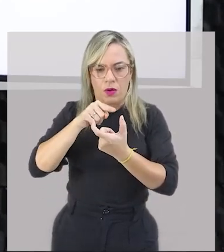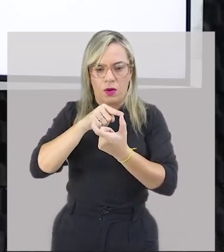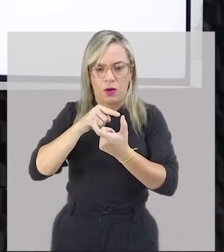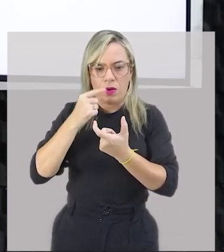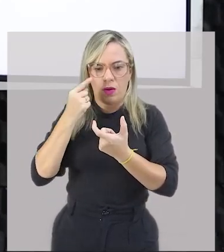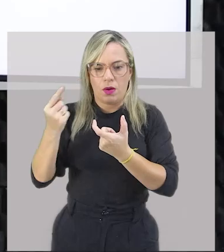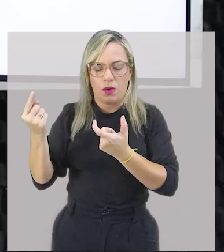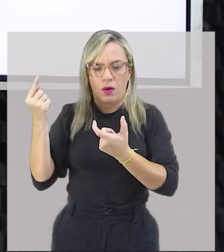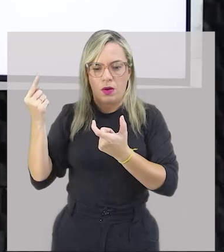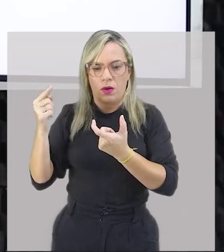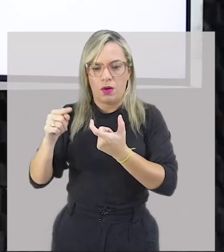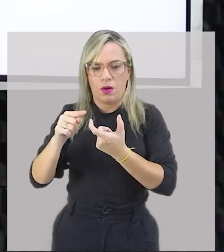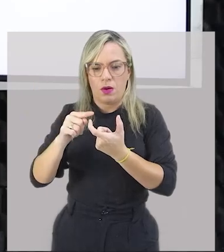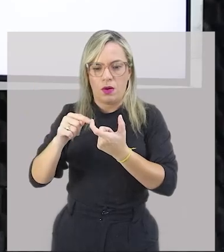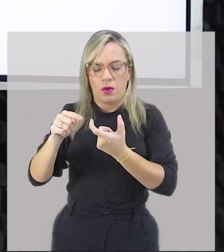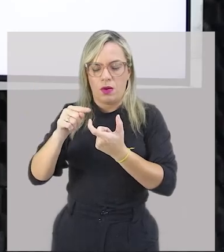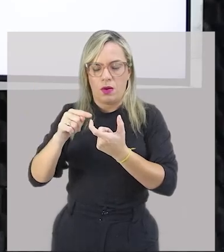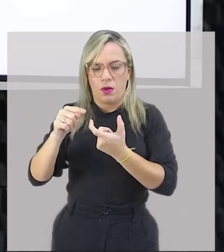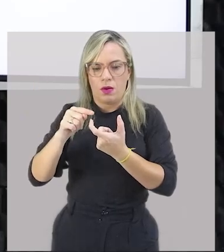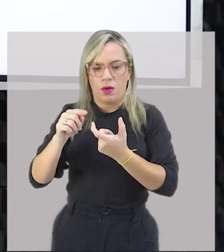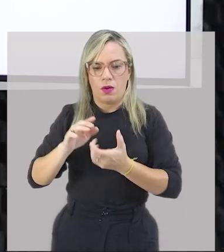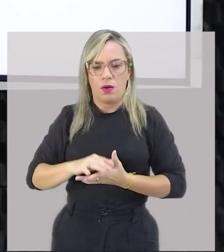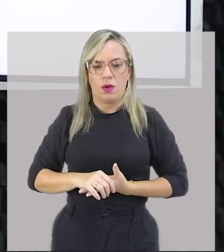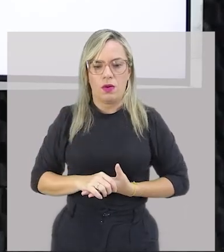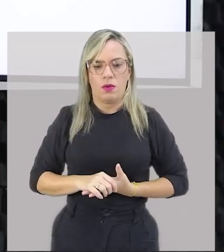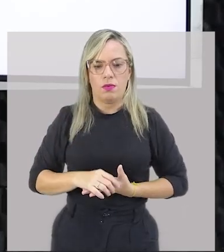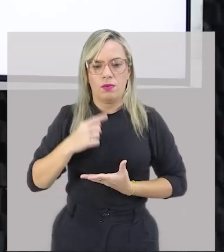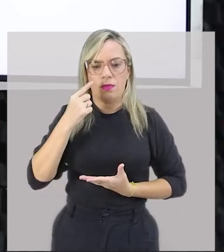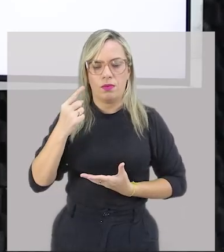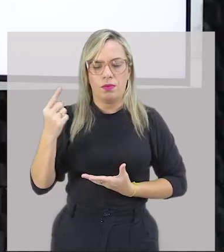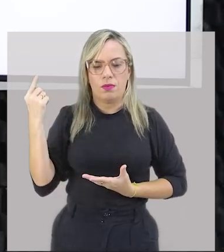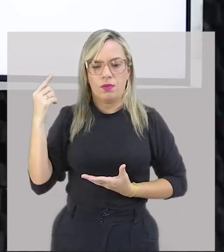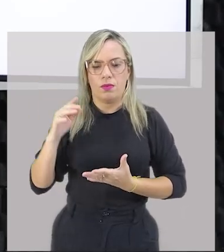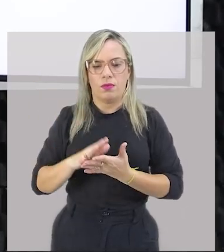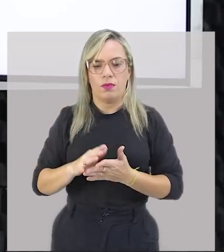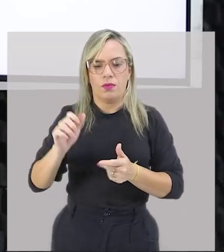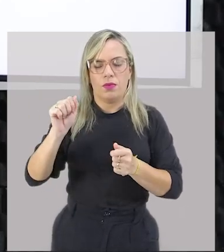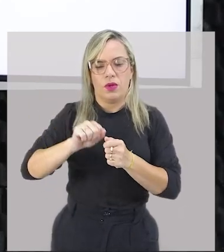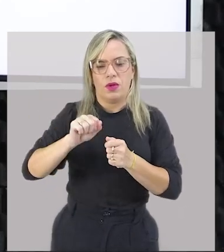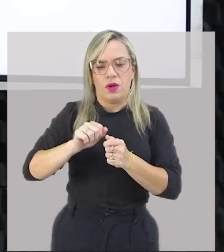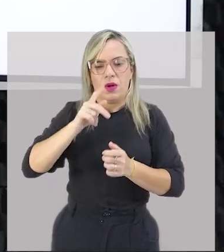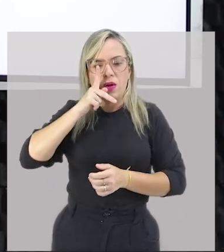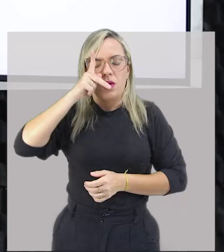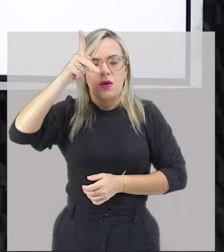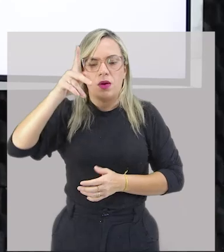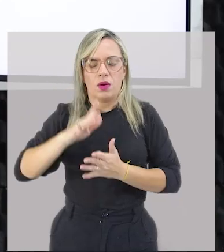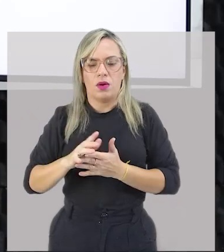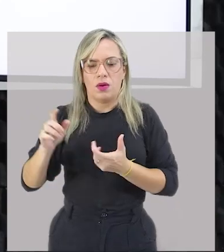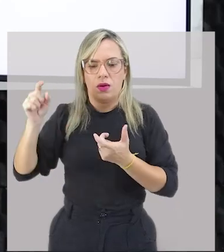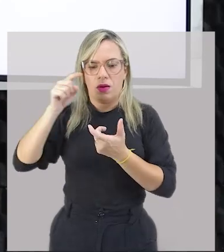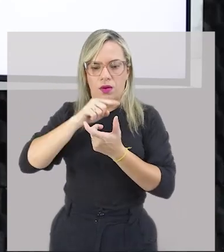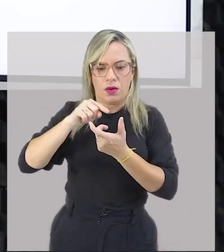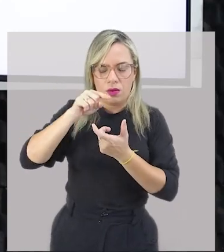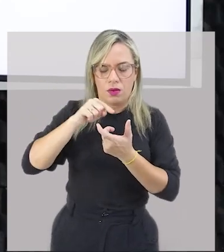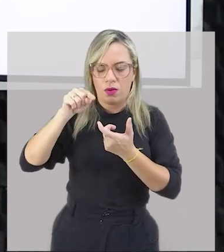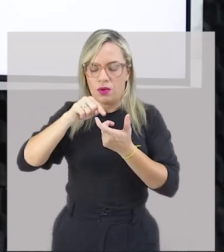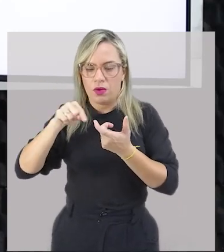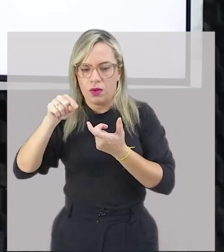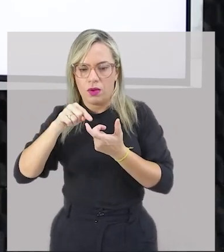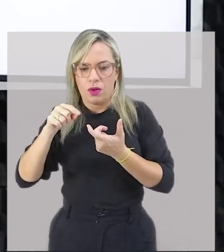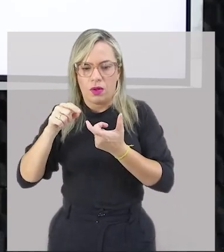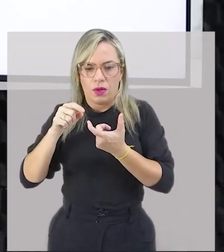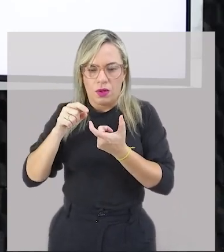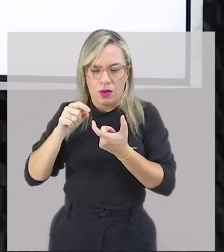da caneta e o outro lado aqui na outra extremidade da caneta. Quando você faz essa força, tanto esse dedo quanto